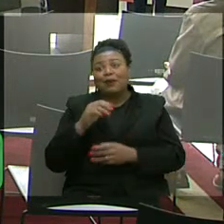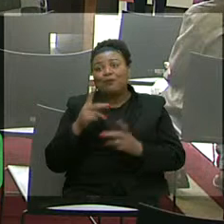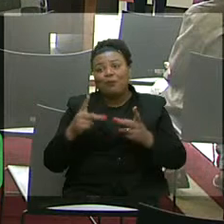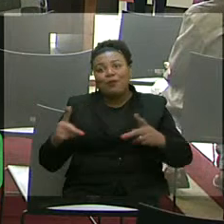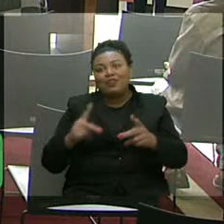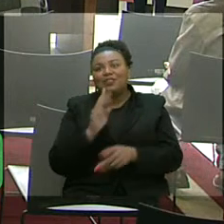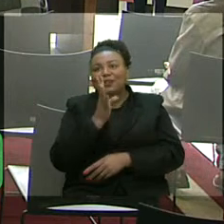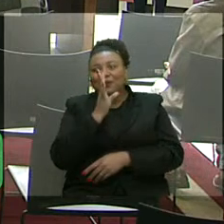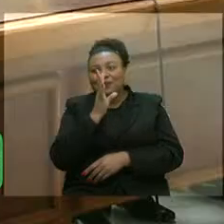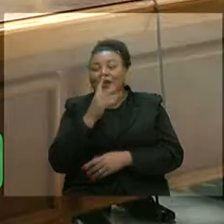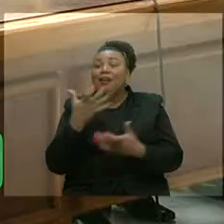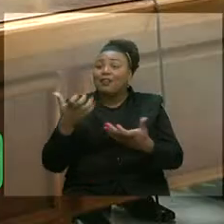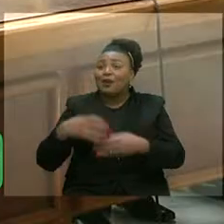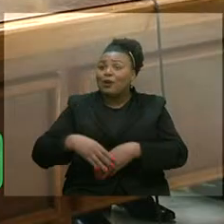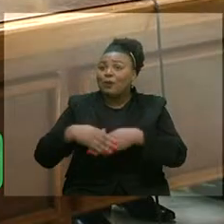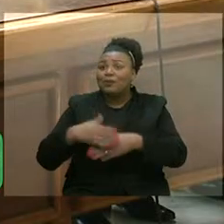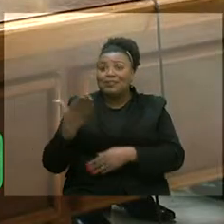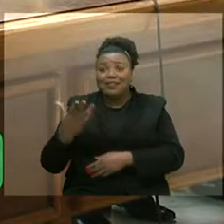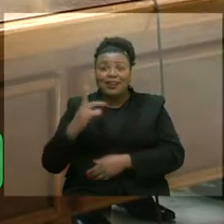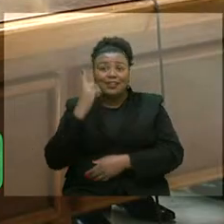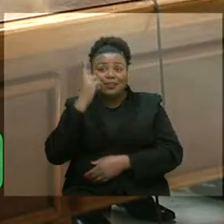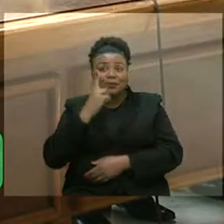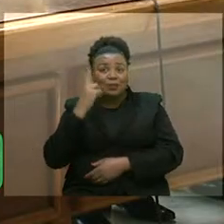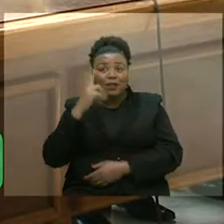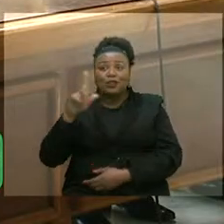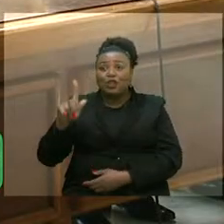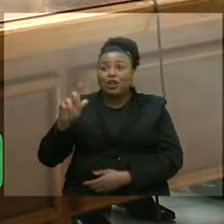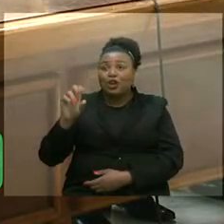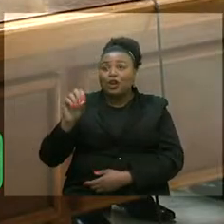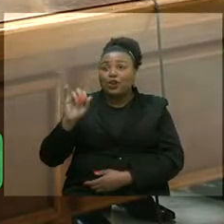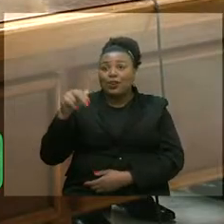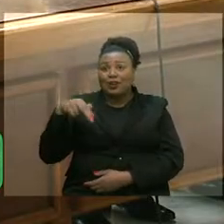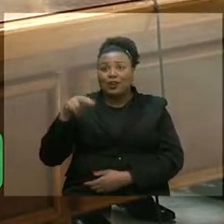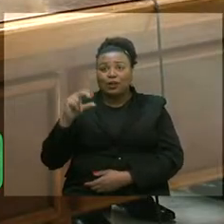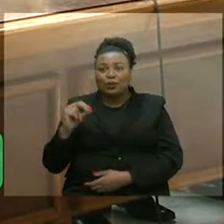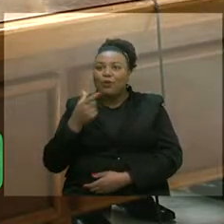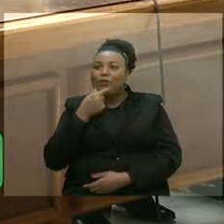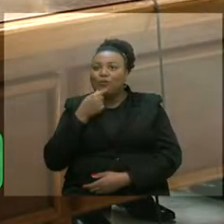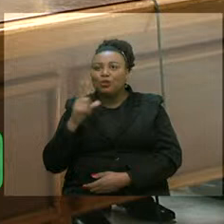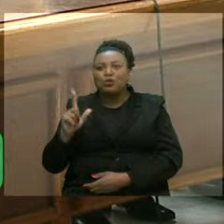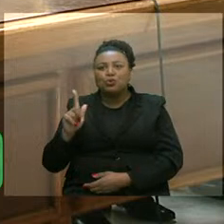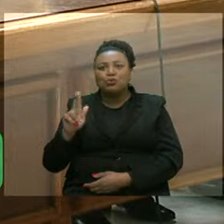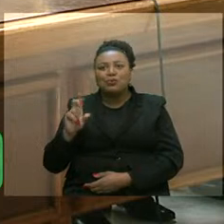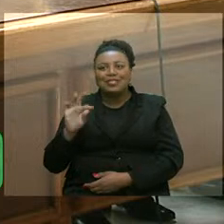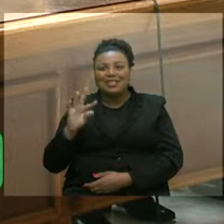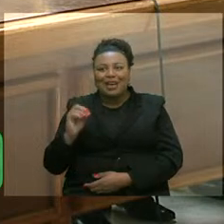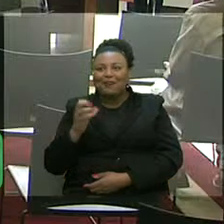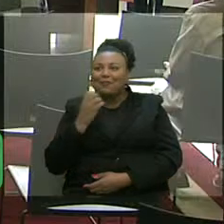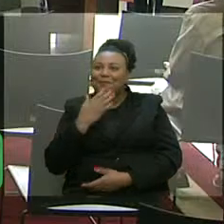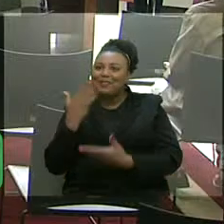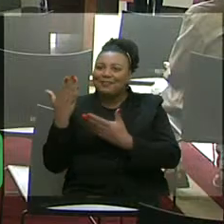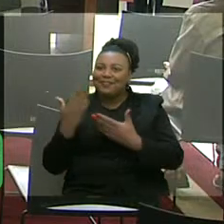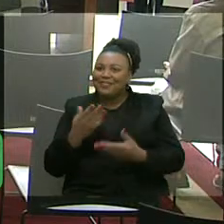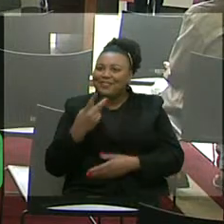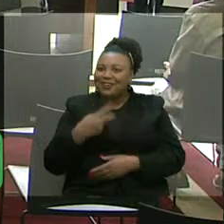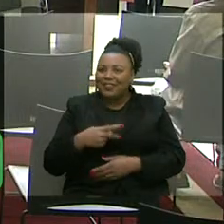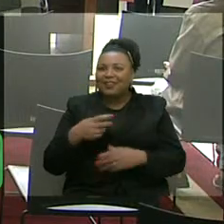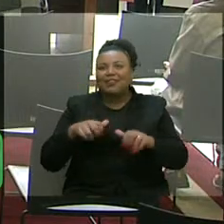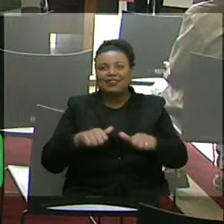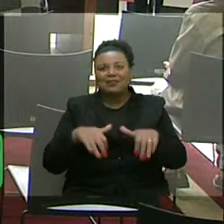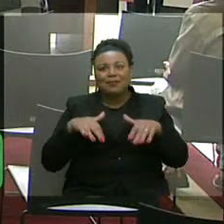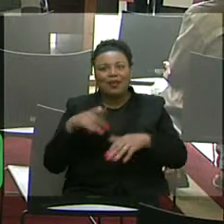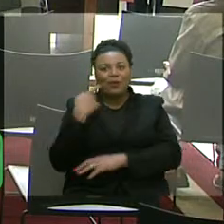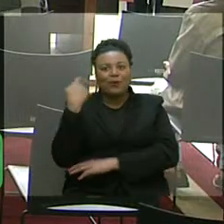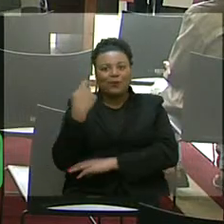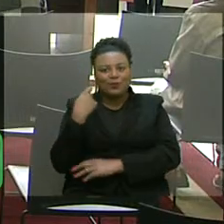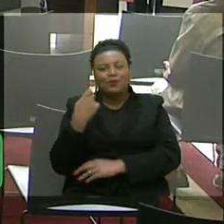Quero saudar a presença do deputado goiano, Gustavo Seba. Bem-vindo aí ao Parlamento do Estado do Rio Grande do Sul. Muito bem-vindo os